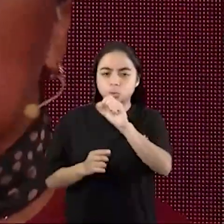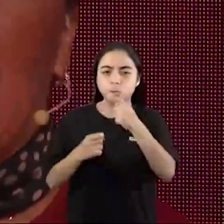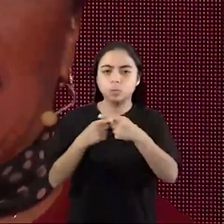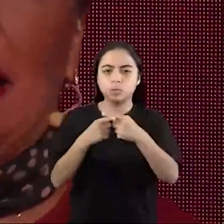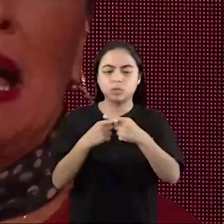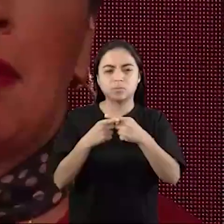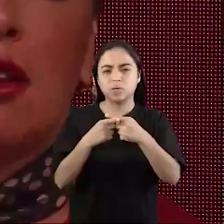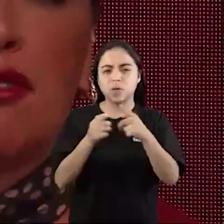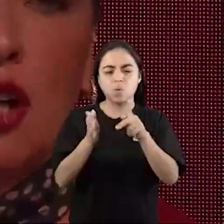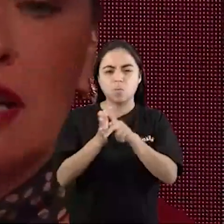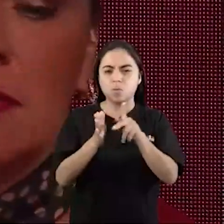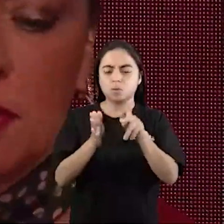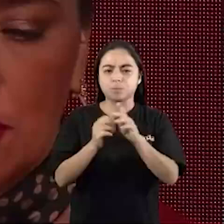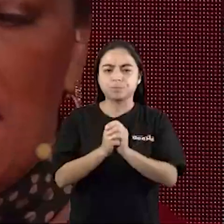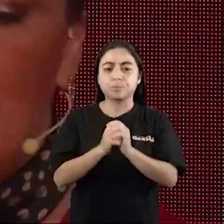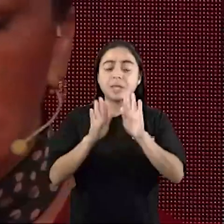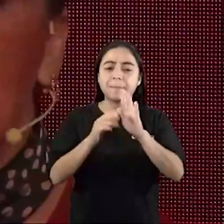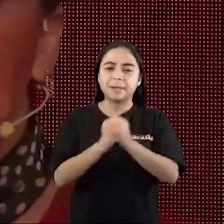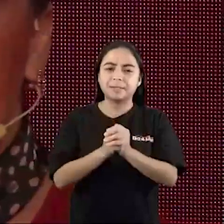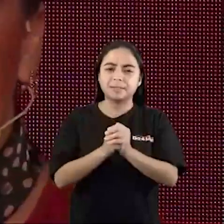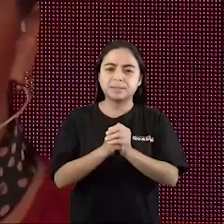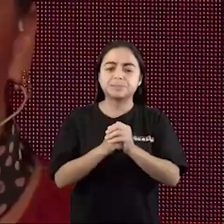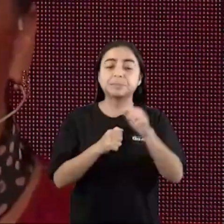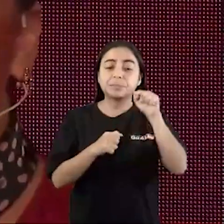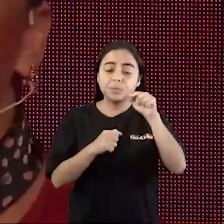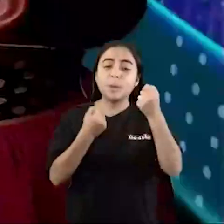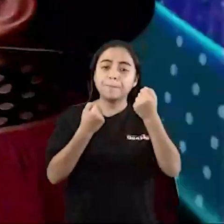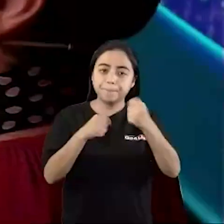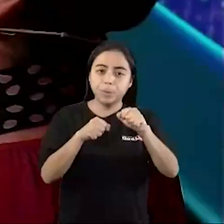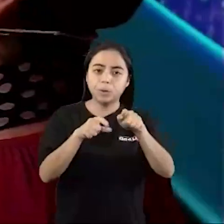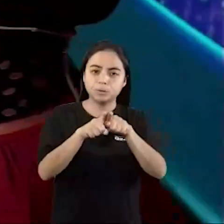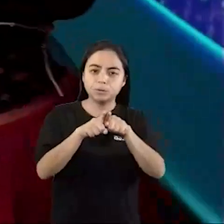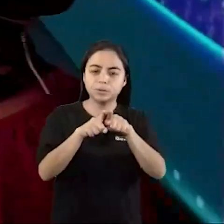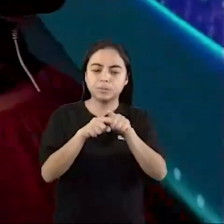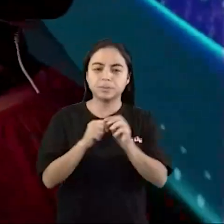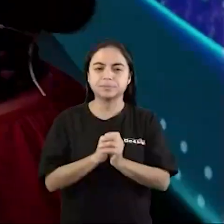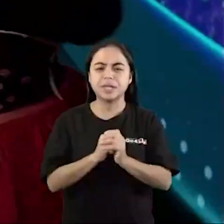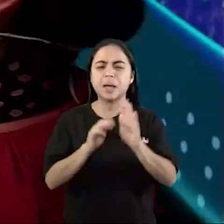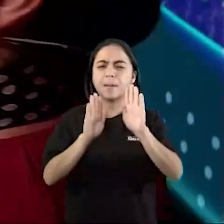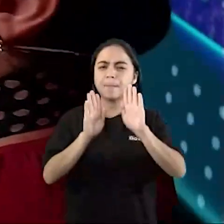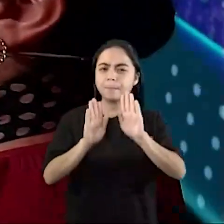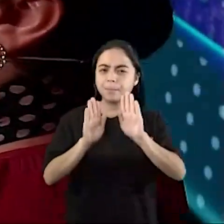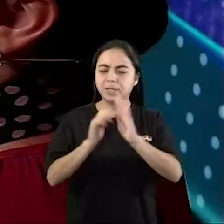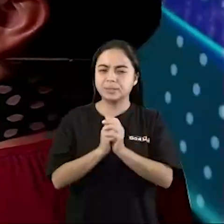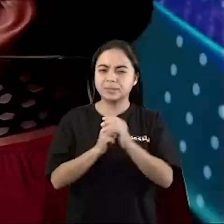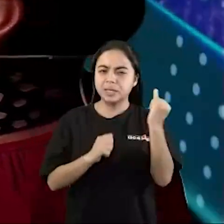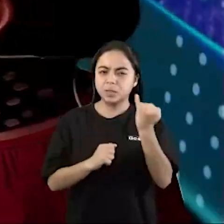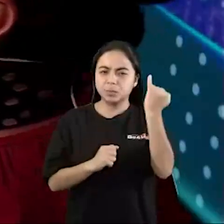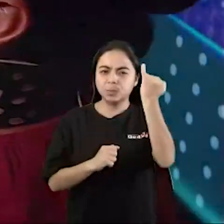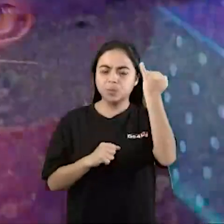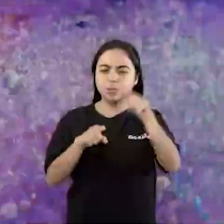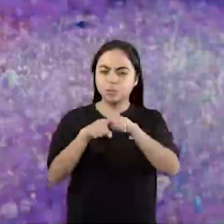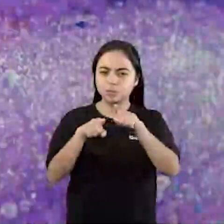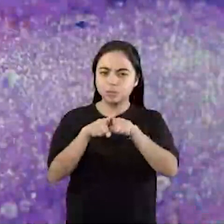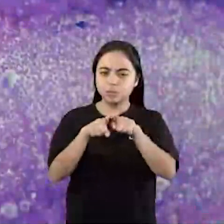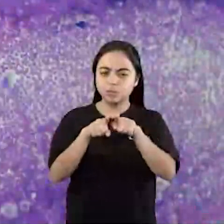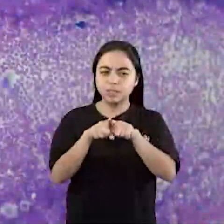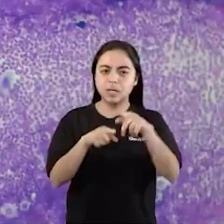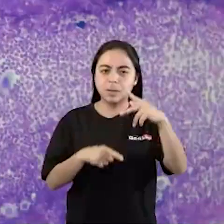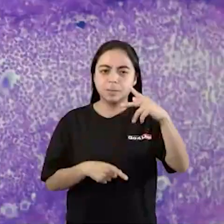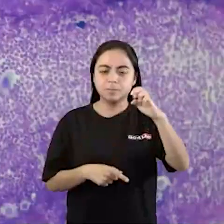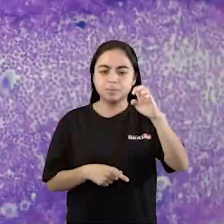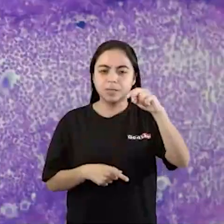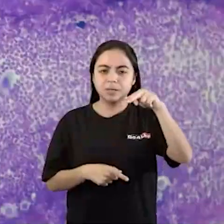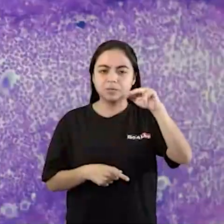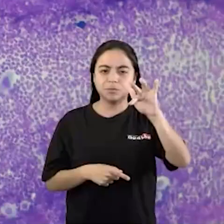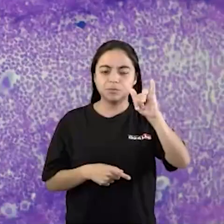pênfigo. A dermatofitose pustular pode fazer isso. Mas é importante referir que o pênfigo é a doença